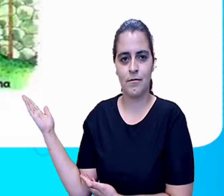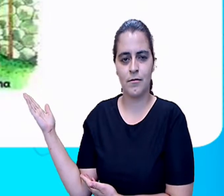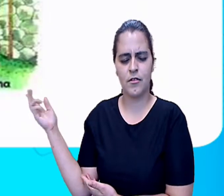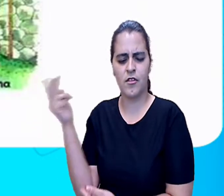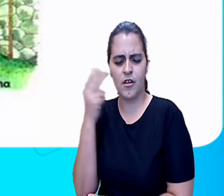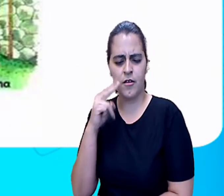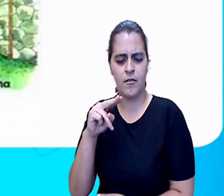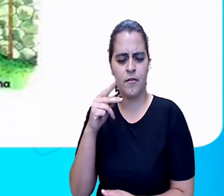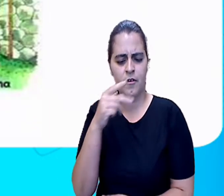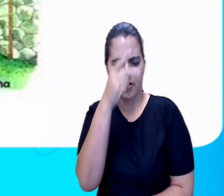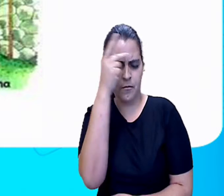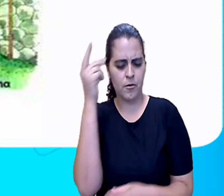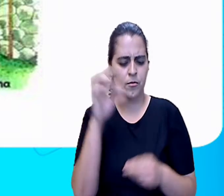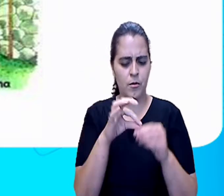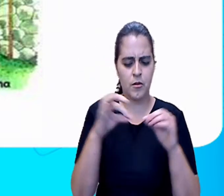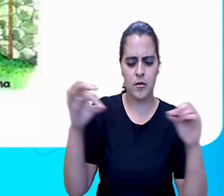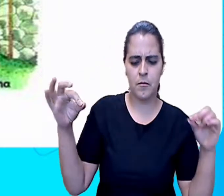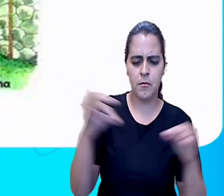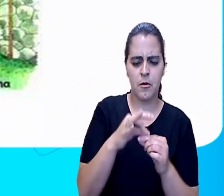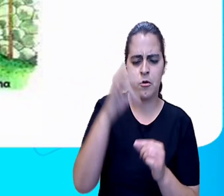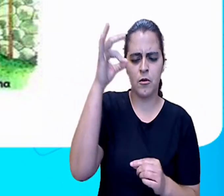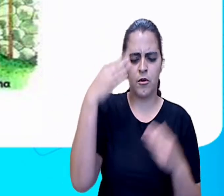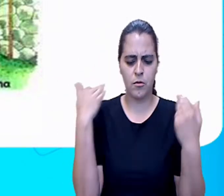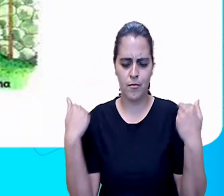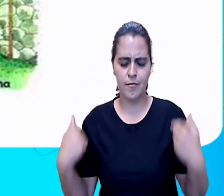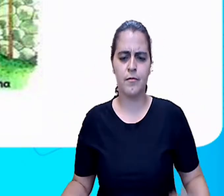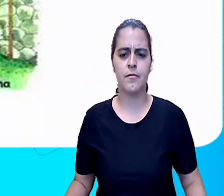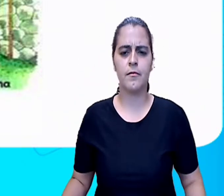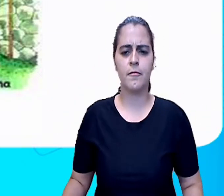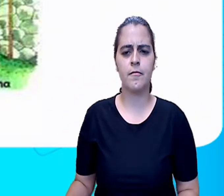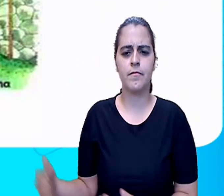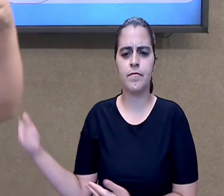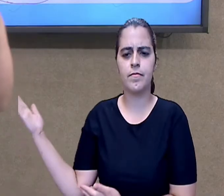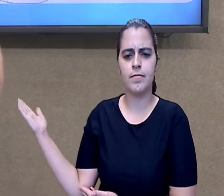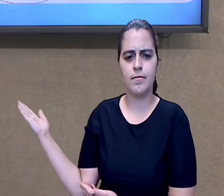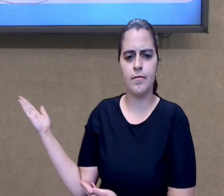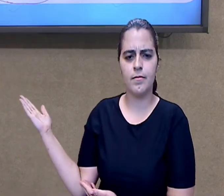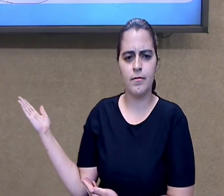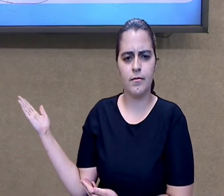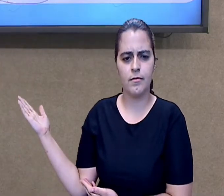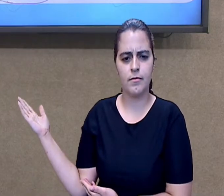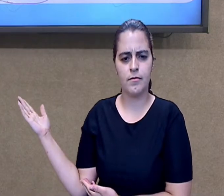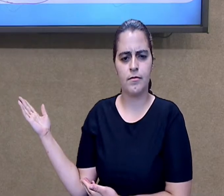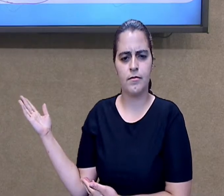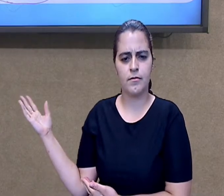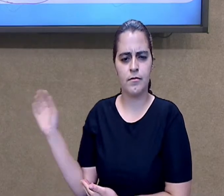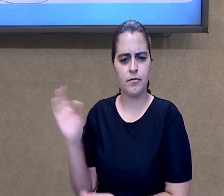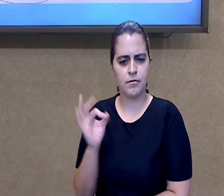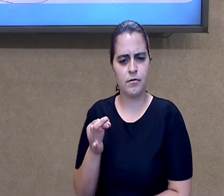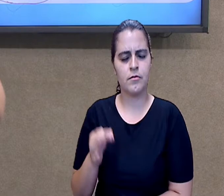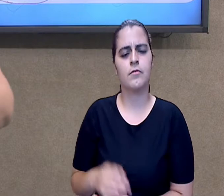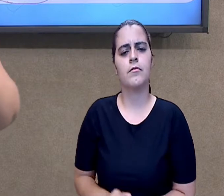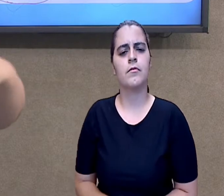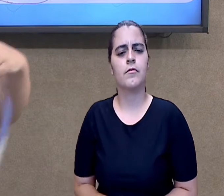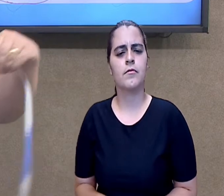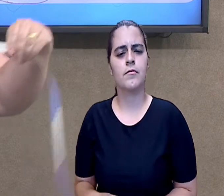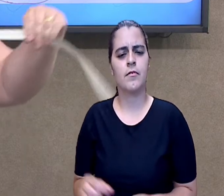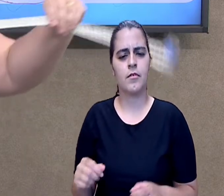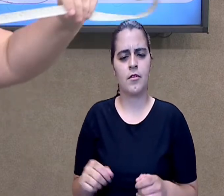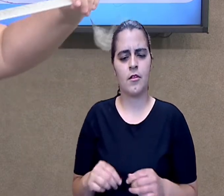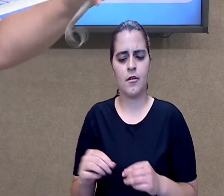que a menina está medindo o corpo de uma pessoa. E a fita métrica é justamente para isso, porque